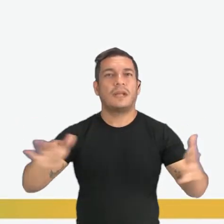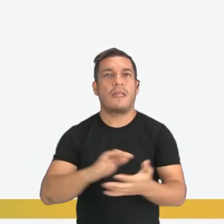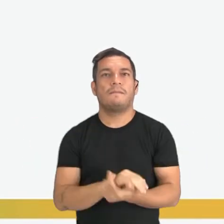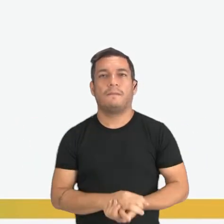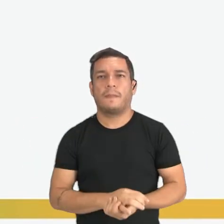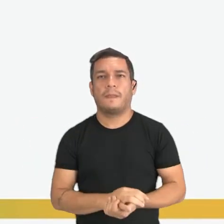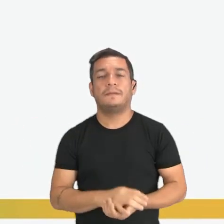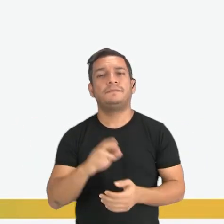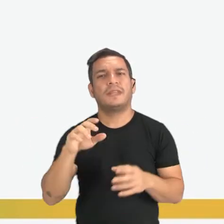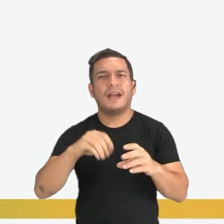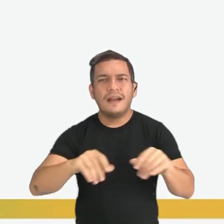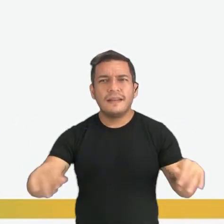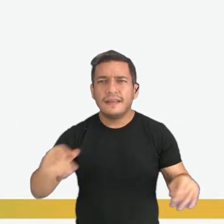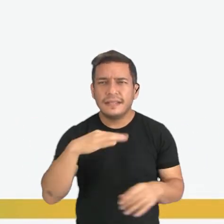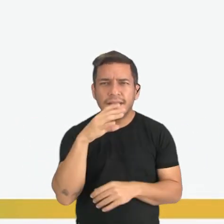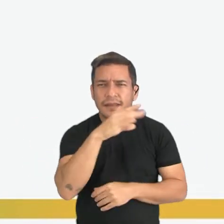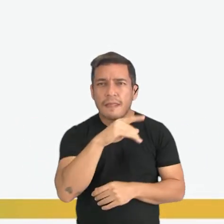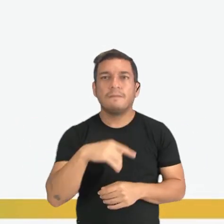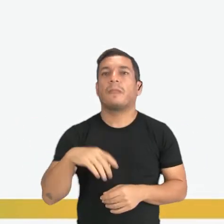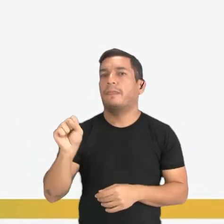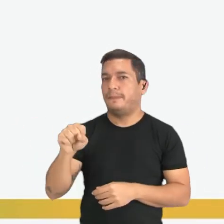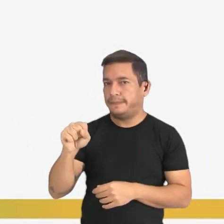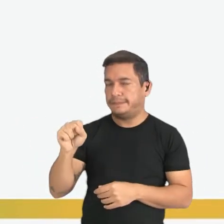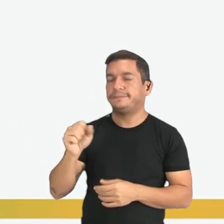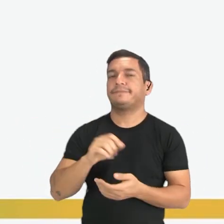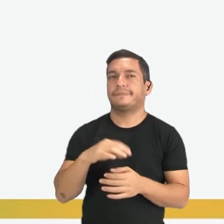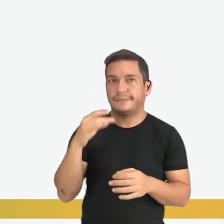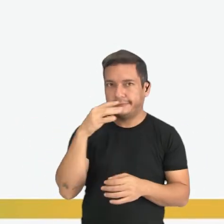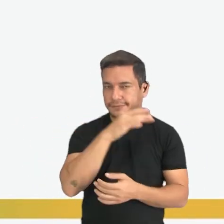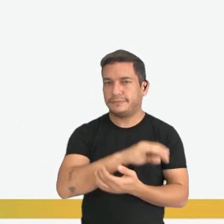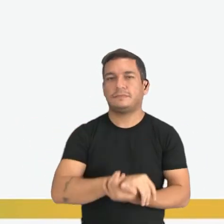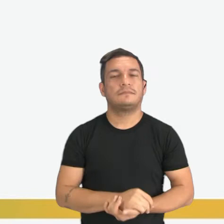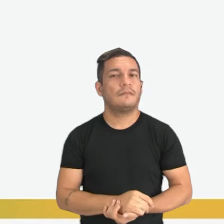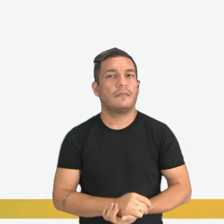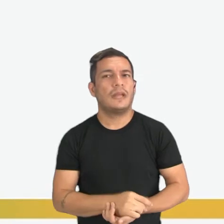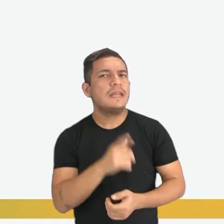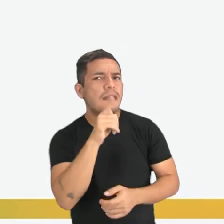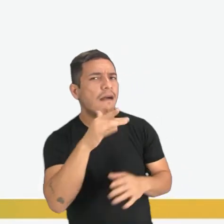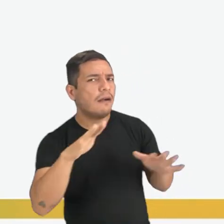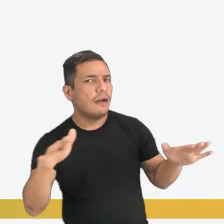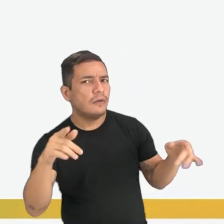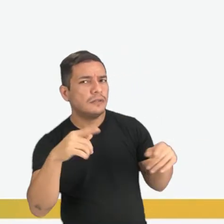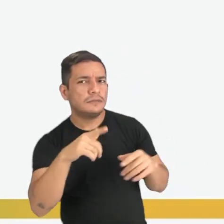está quente? Tá quente. A areia tá quente. E a água do mar?